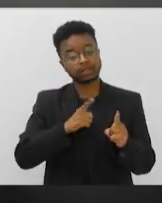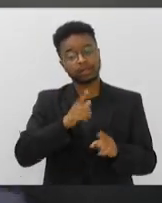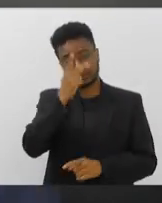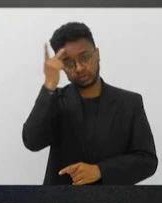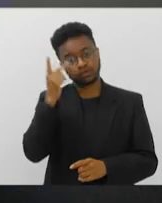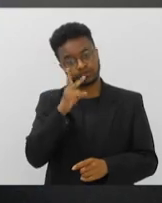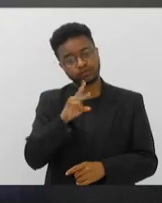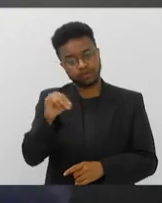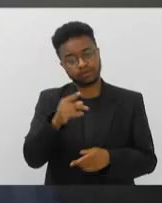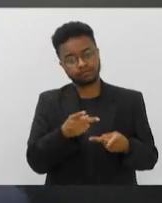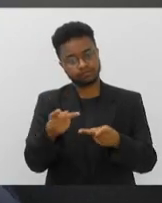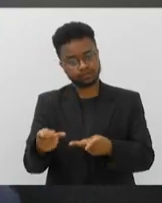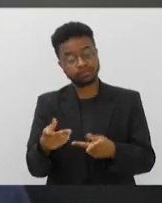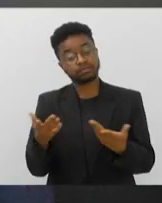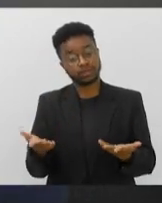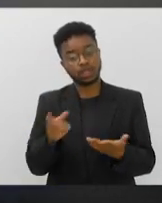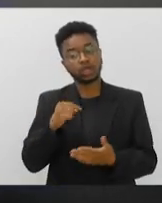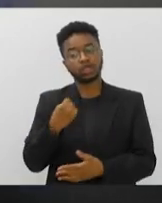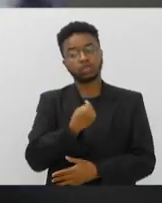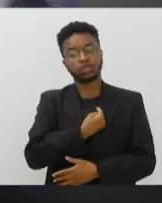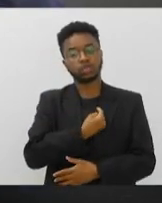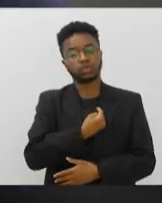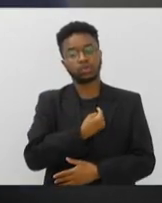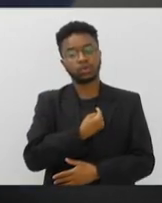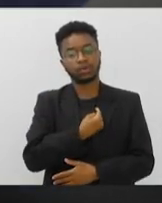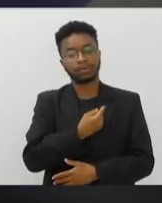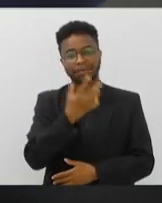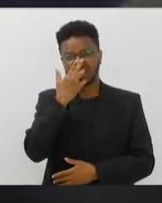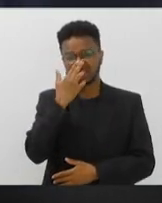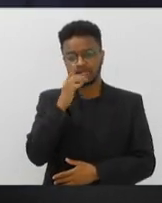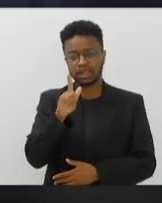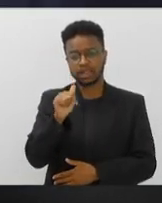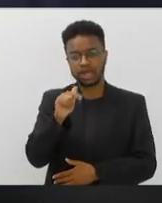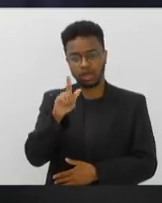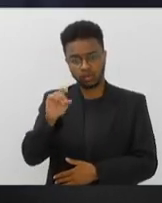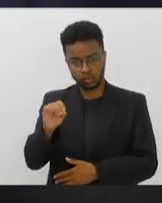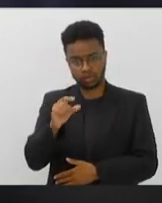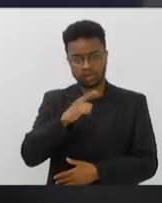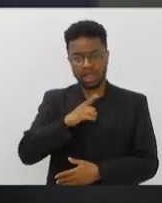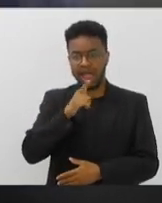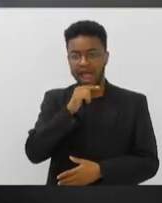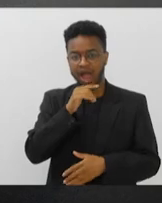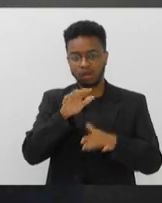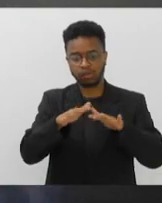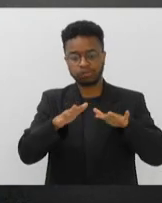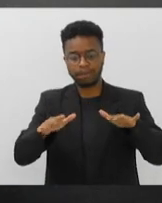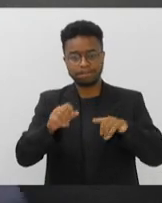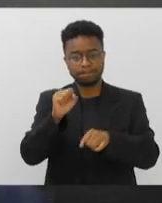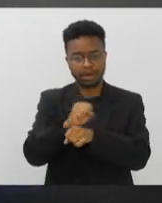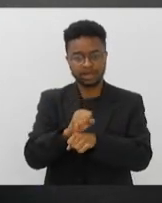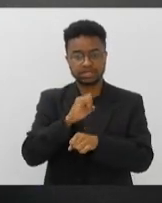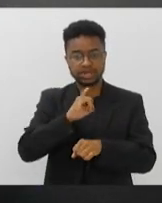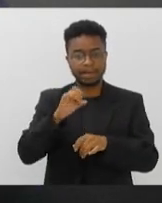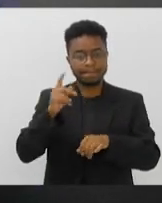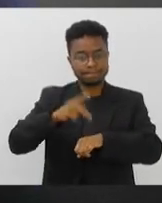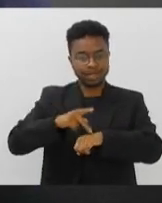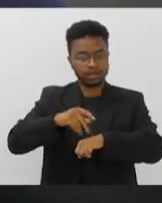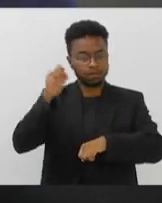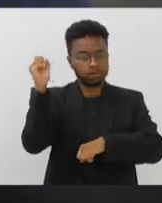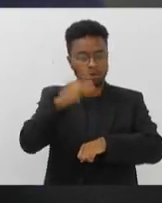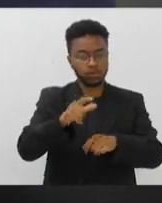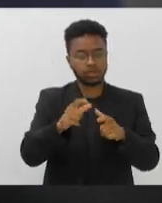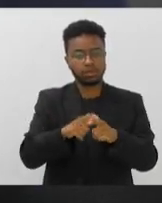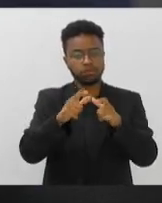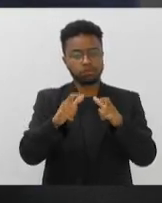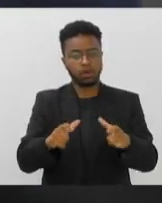vai isso de alguma maneira a gente assim é uma água é um lago que tá com uma água parada você joga uma pedrinha lá no meio começa a formar